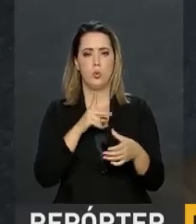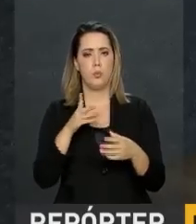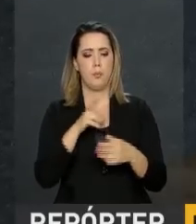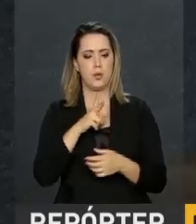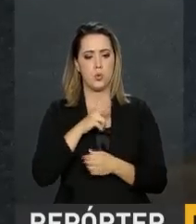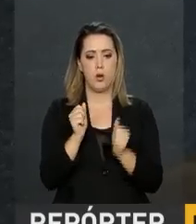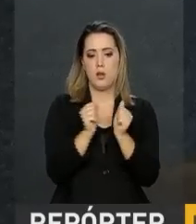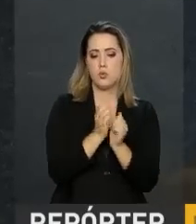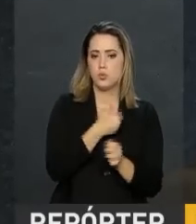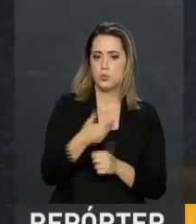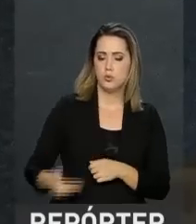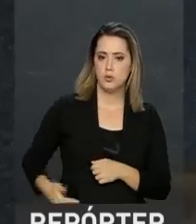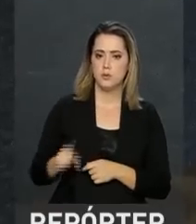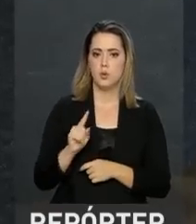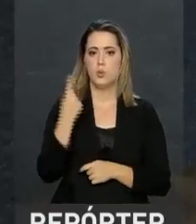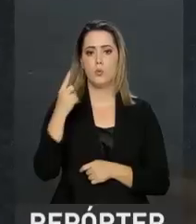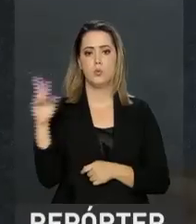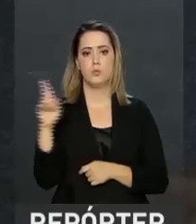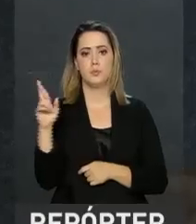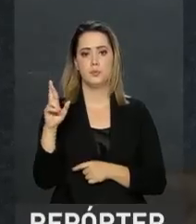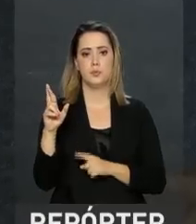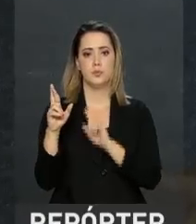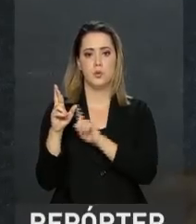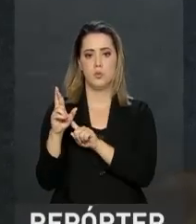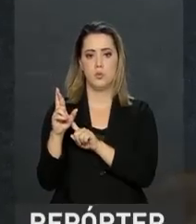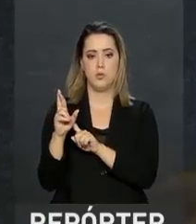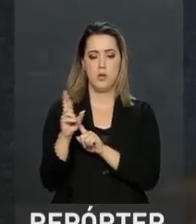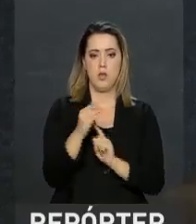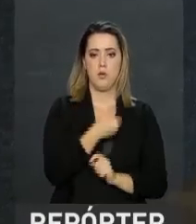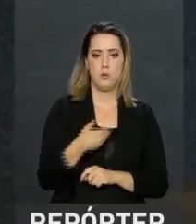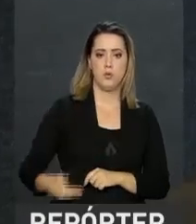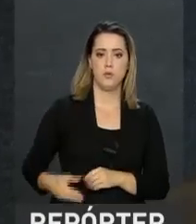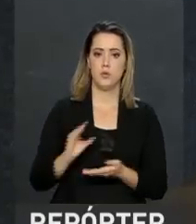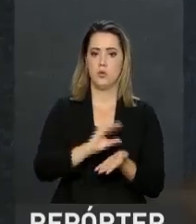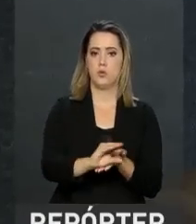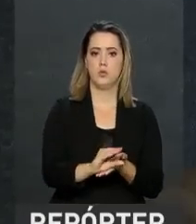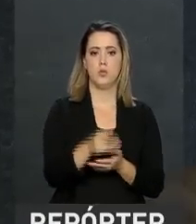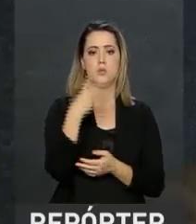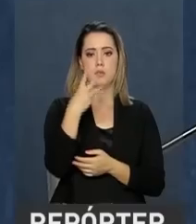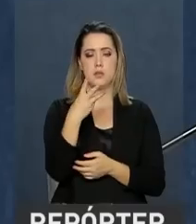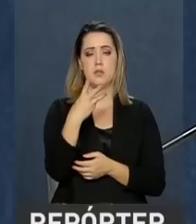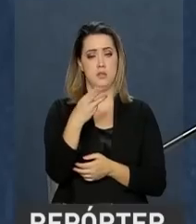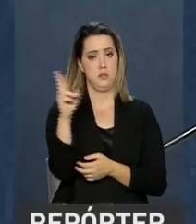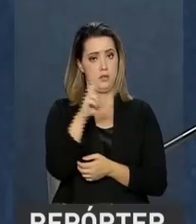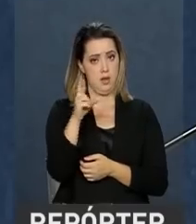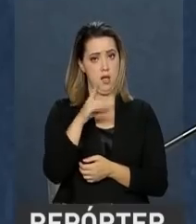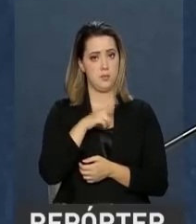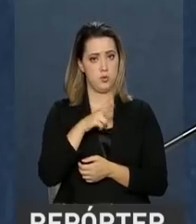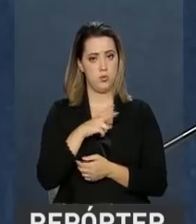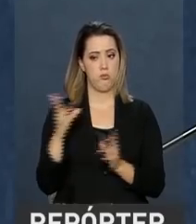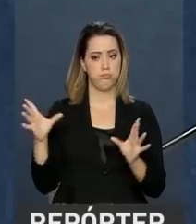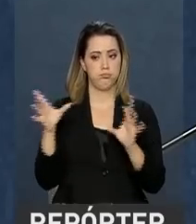onde para cada R 1 que o o governo colocou o setor privado entrou com outros R 3 para o ministro da